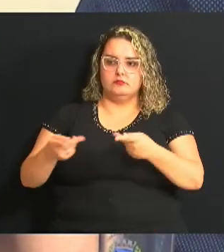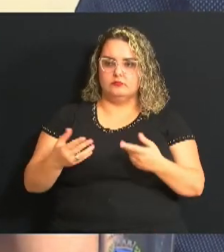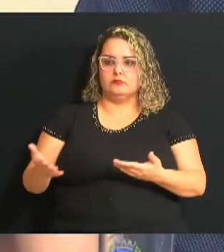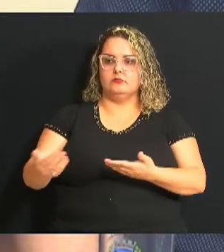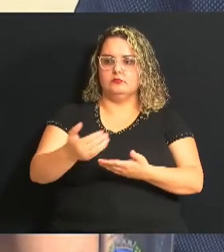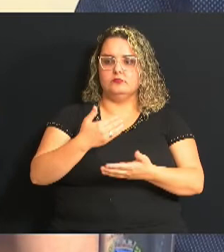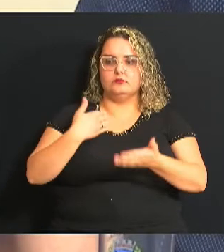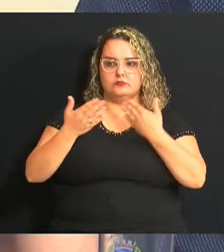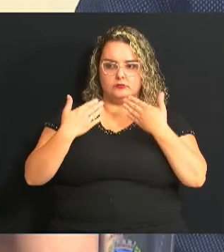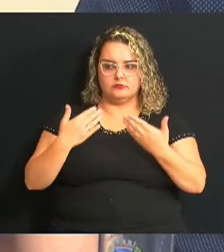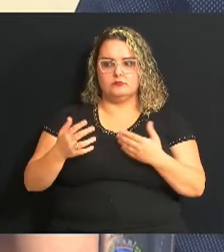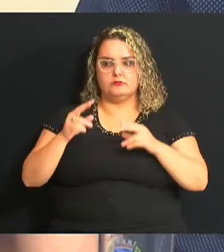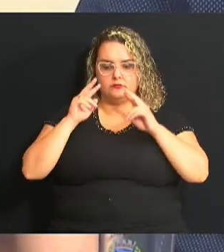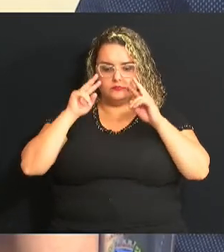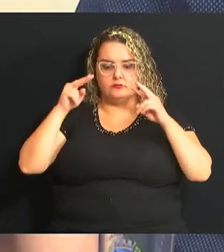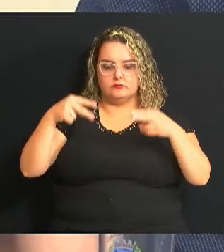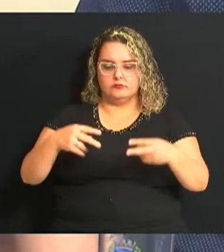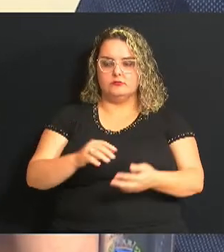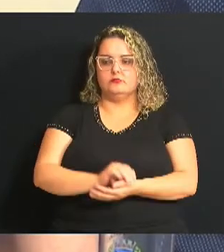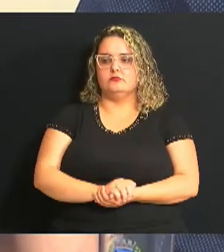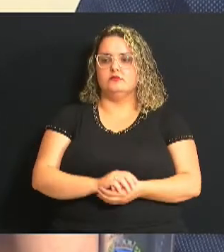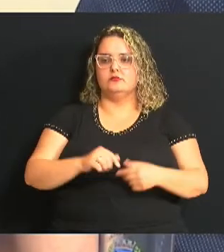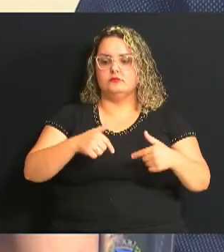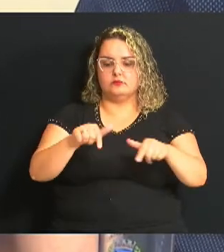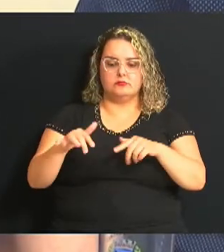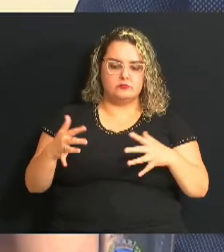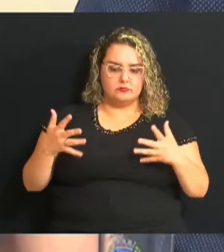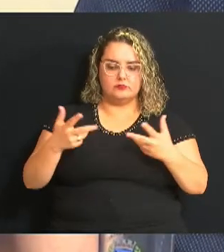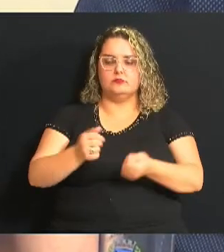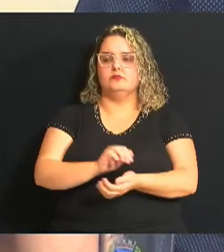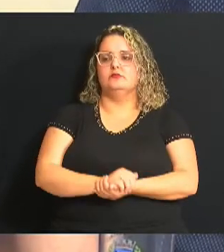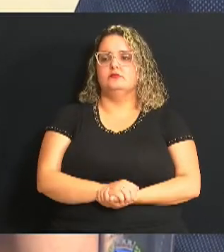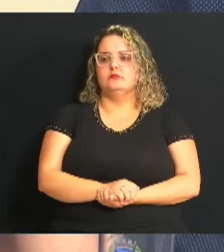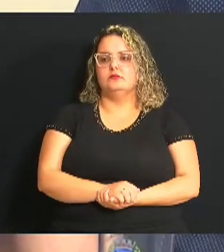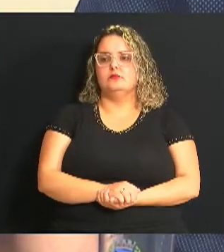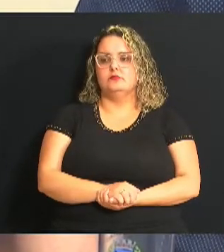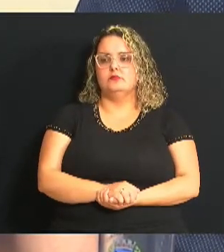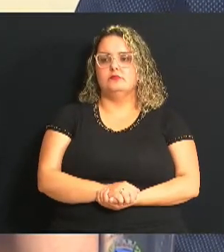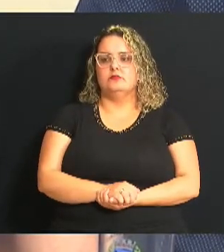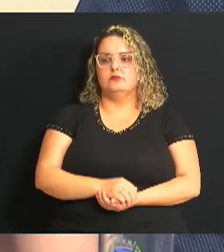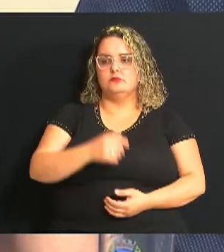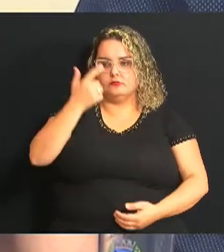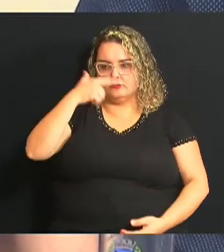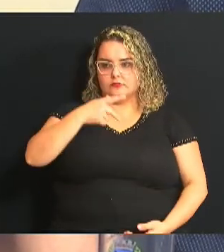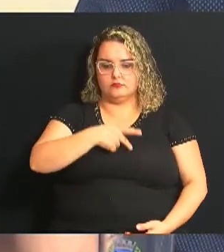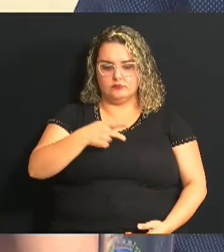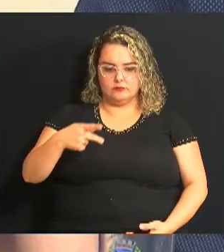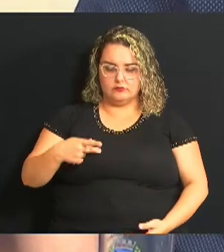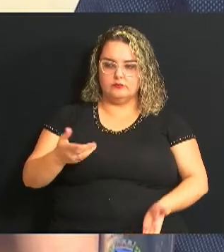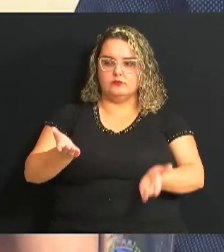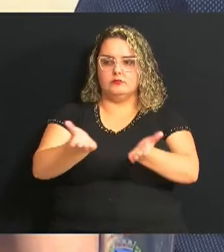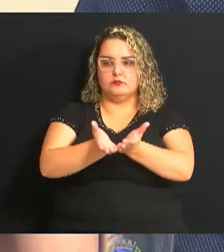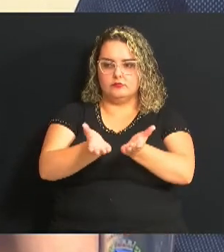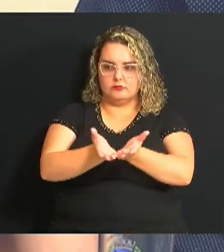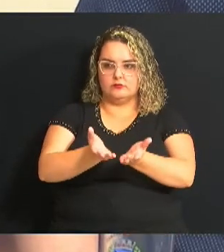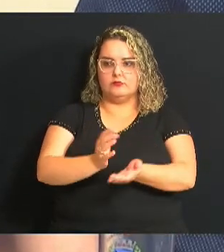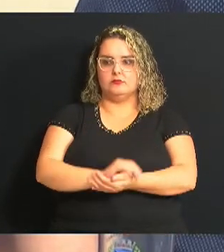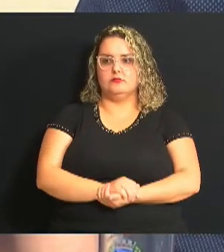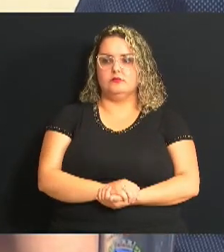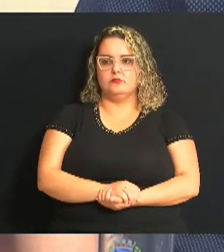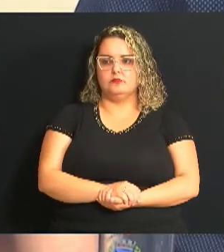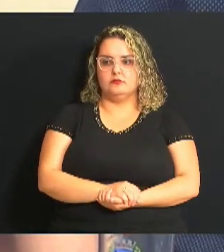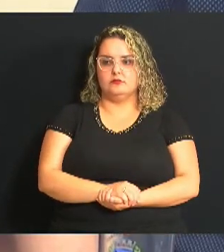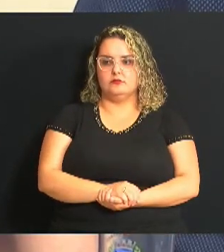conversamos, reconhecemos o trabalho de todos. O fato de eu ser um pastor evangélico não é